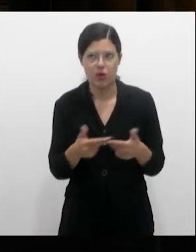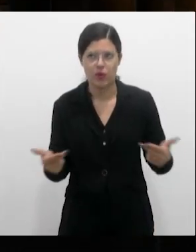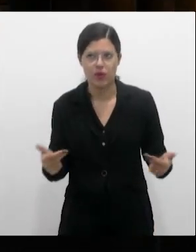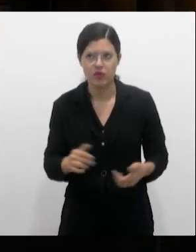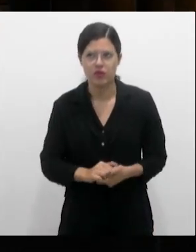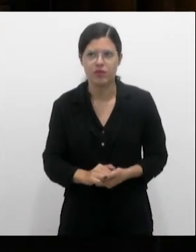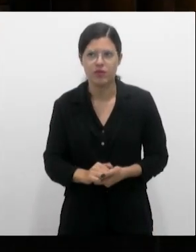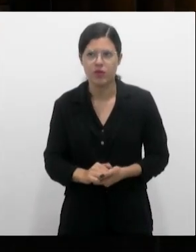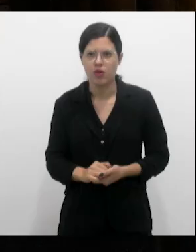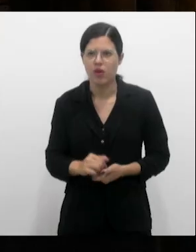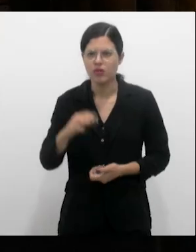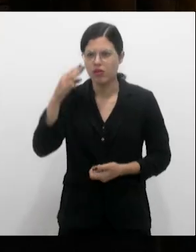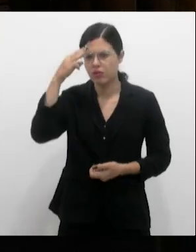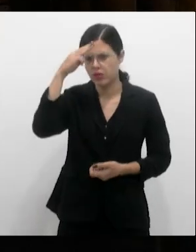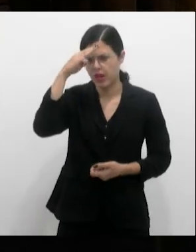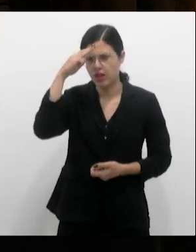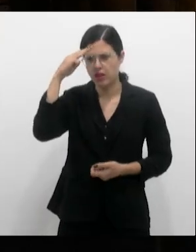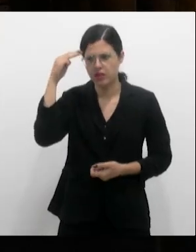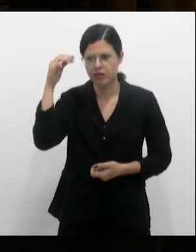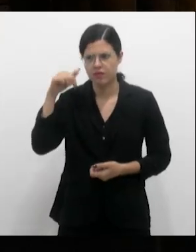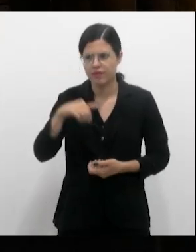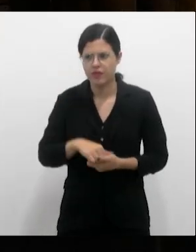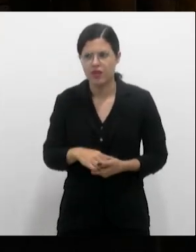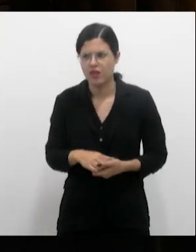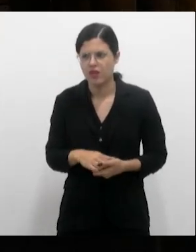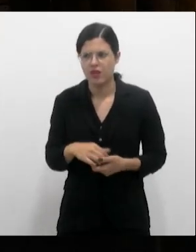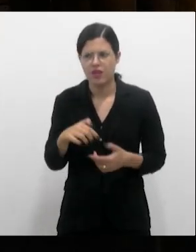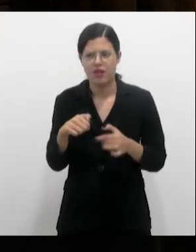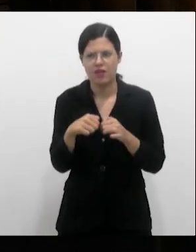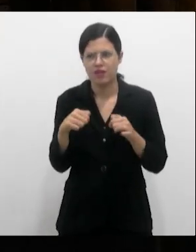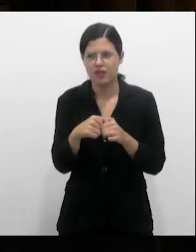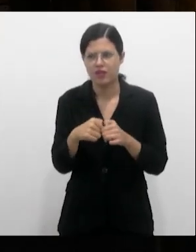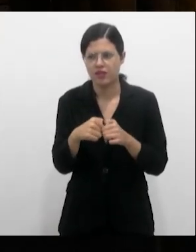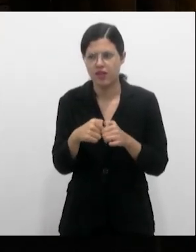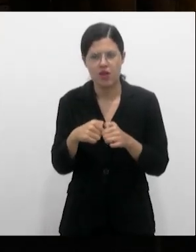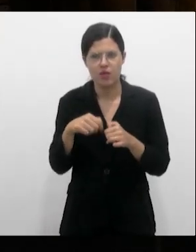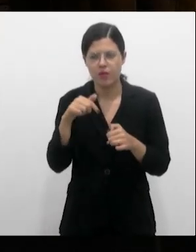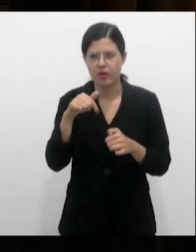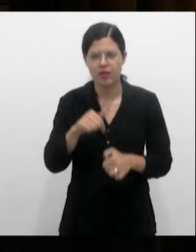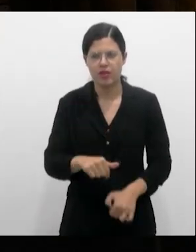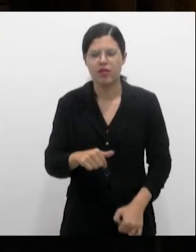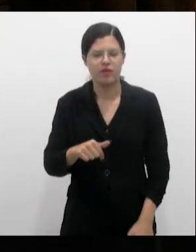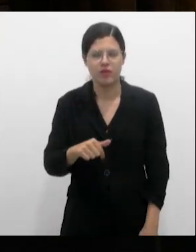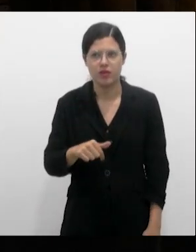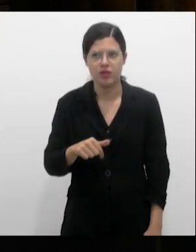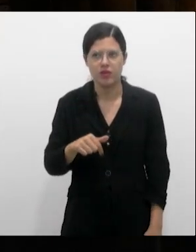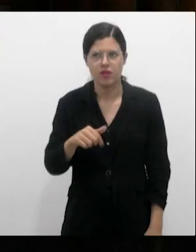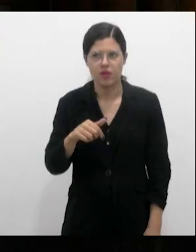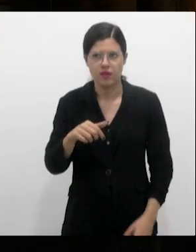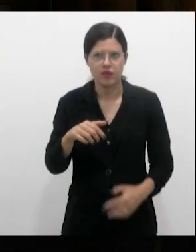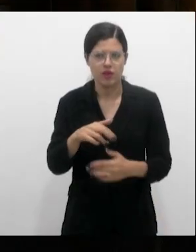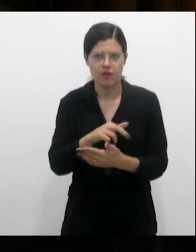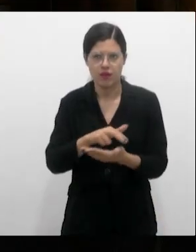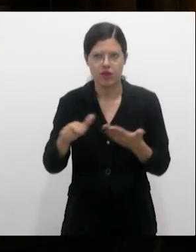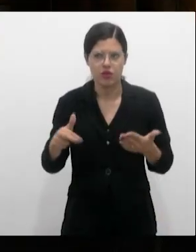Michele Bolsonaro, nossa eterna primeira-dama, que só fazia o bem, incluiu várias pautas com as pessoas que são